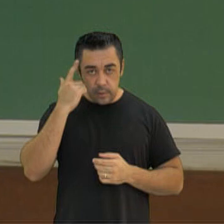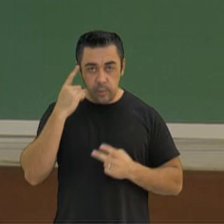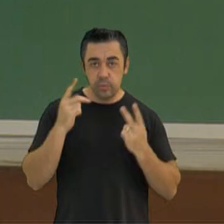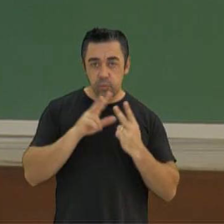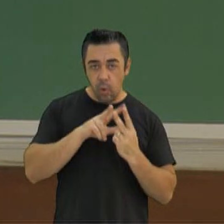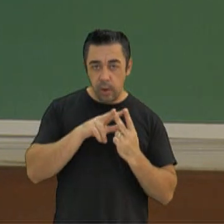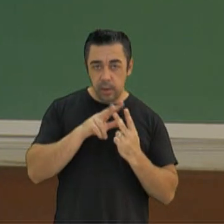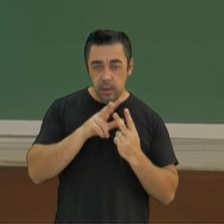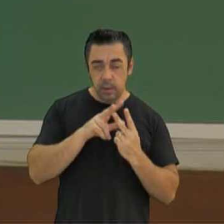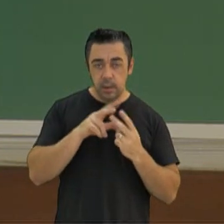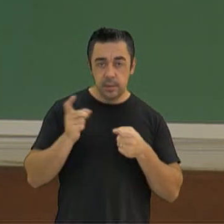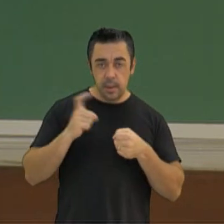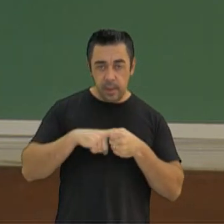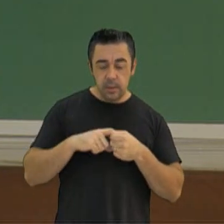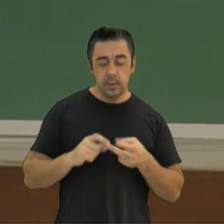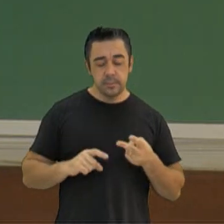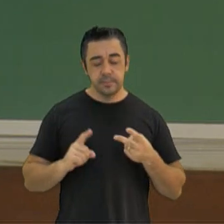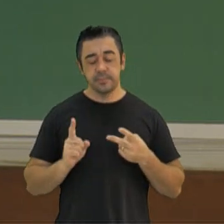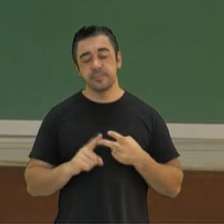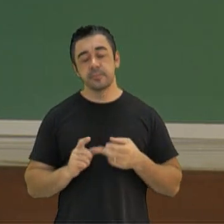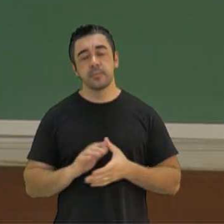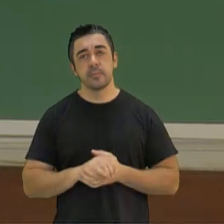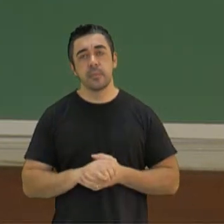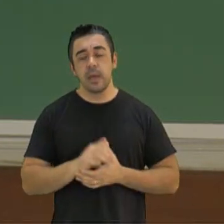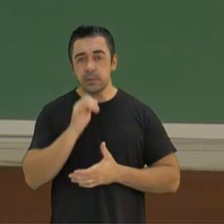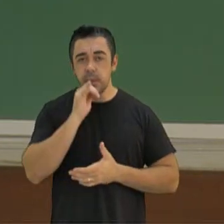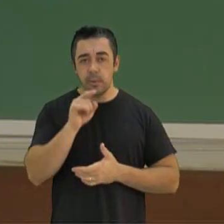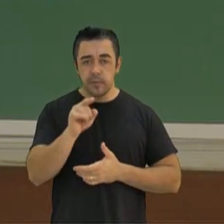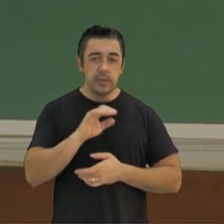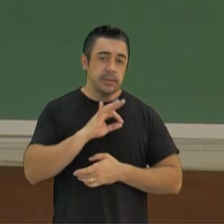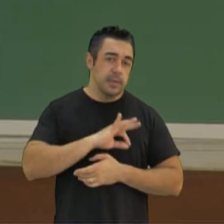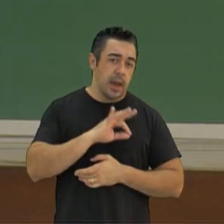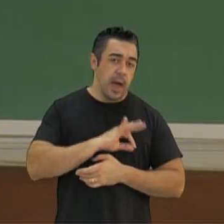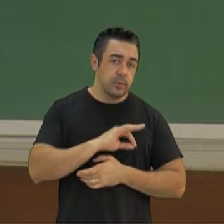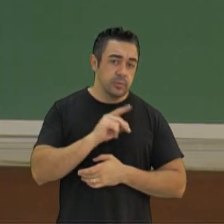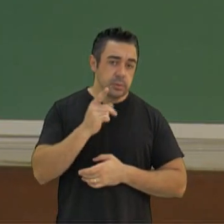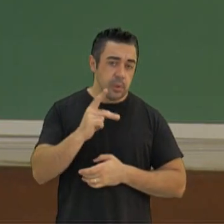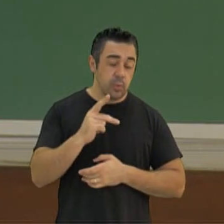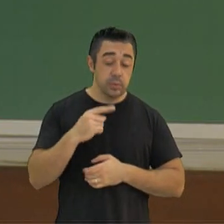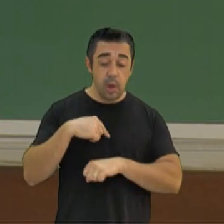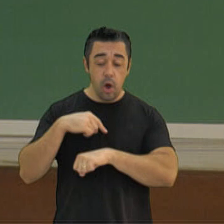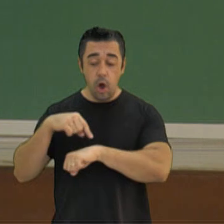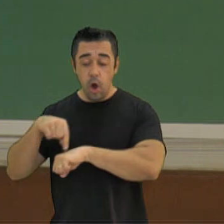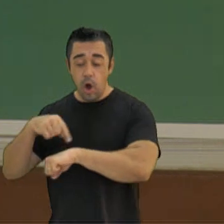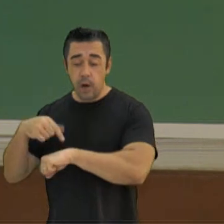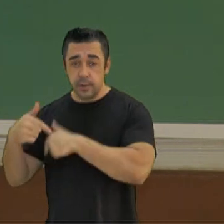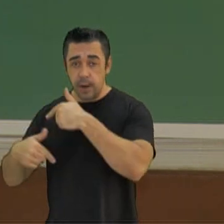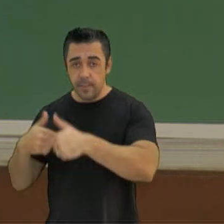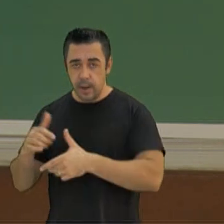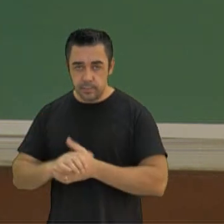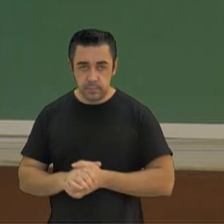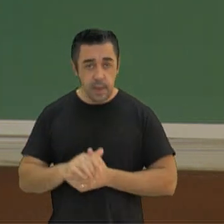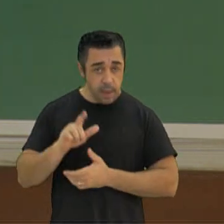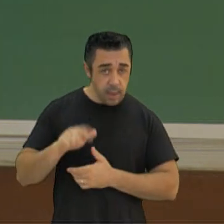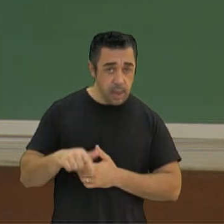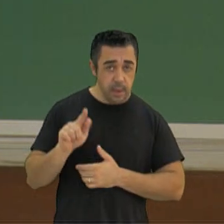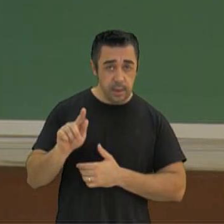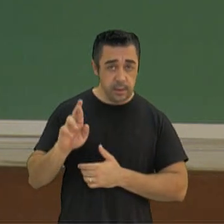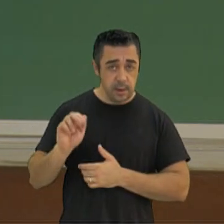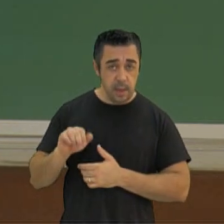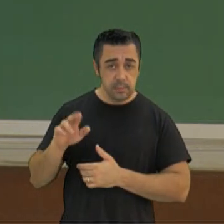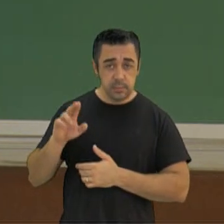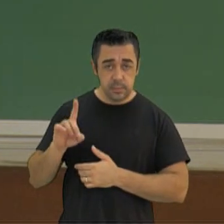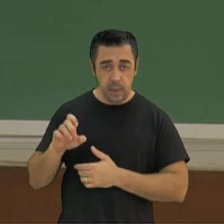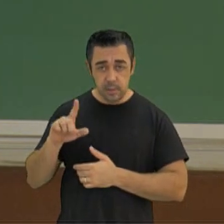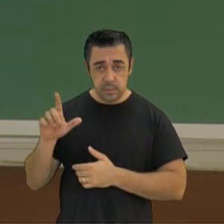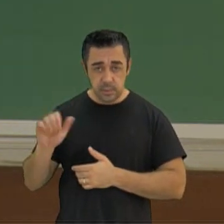coisas que dependem uma da outra. Quanto você vai ganhar em quantas horas trabalhadas, certo? São grandezas, coisas que podem